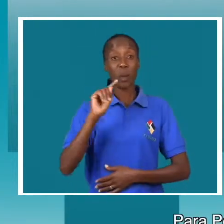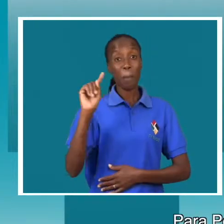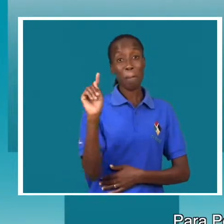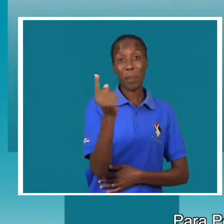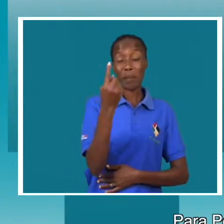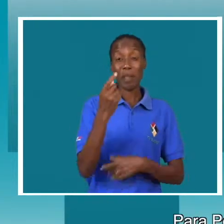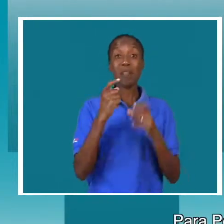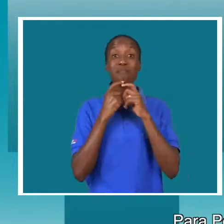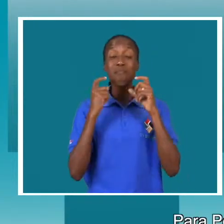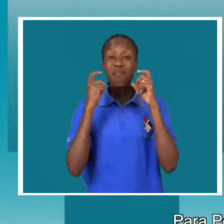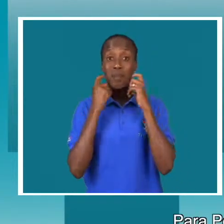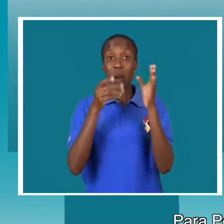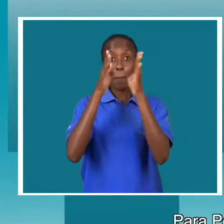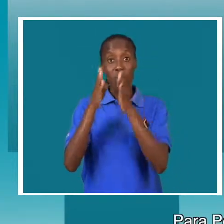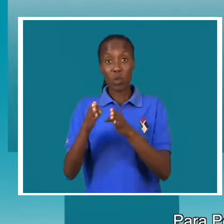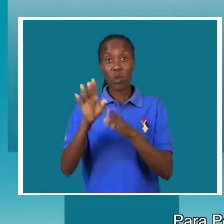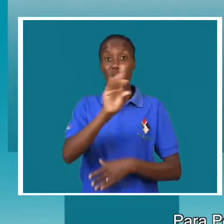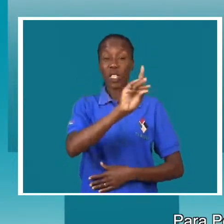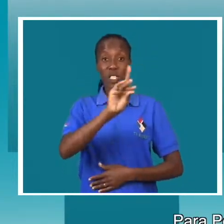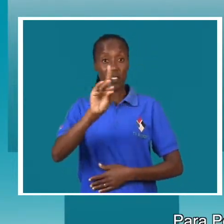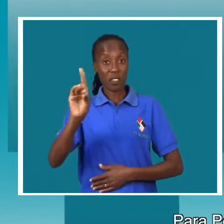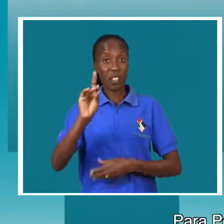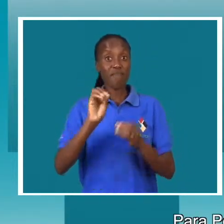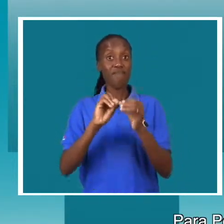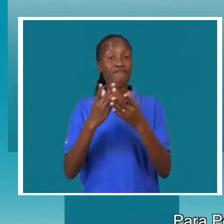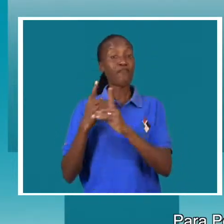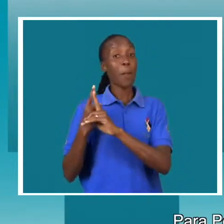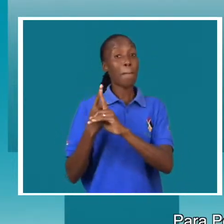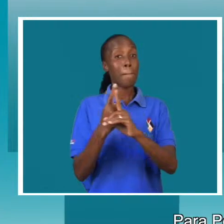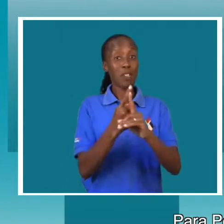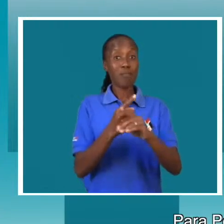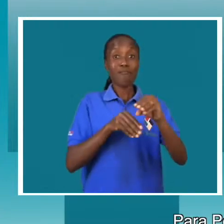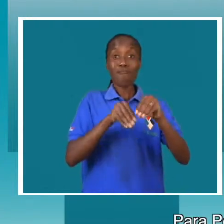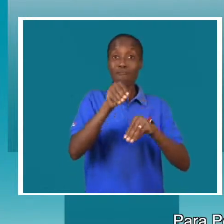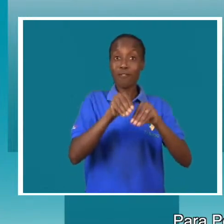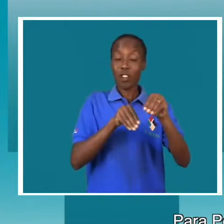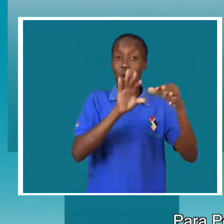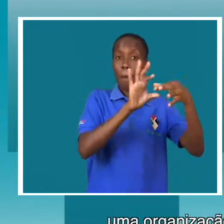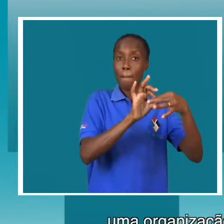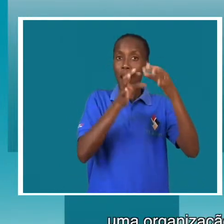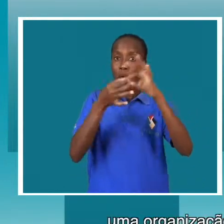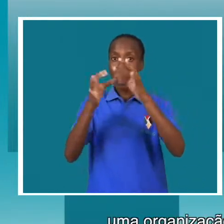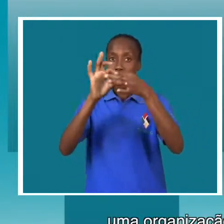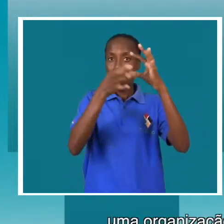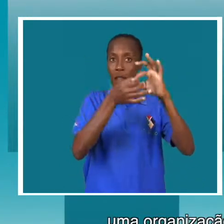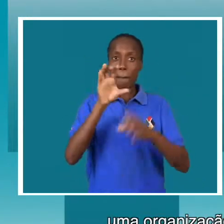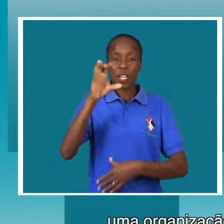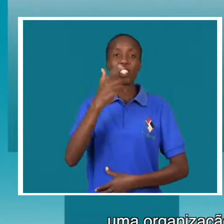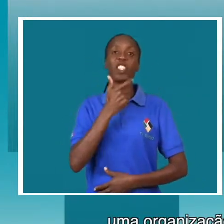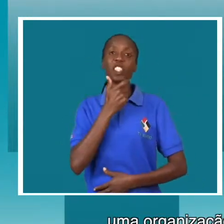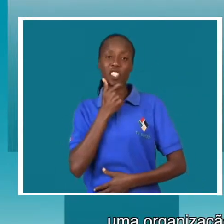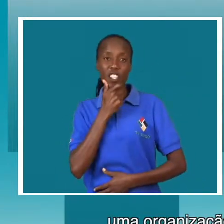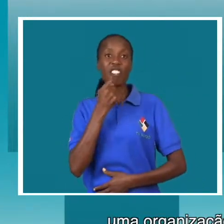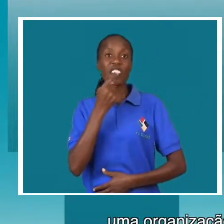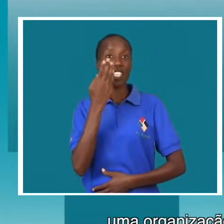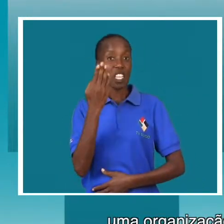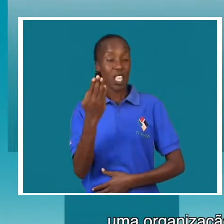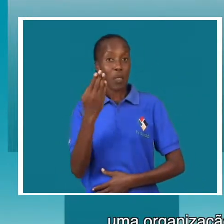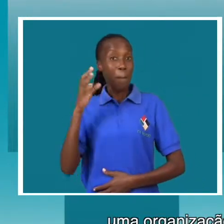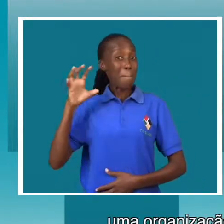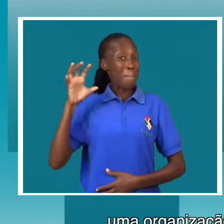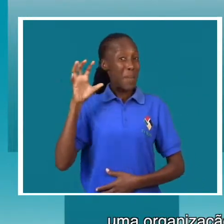sua forma, ele conta com o apoio da Associação Desportiva para Pessoas com Deficiência de Manica, uma organização não